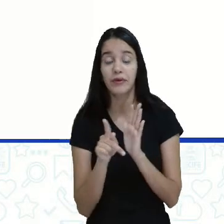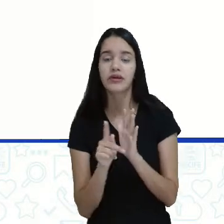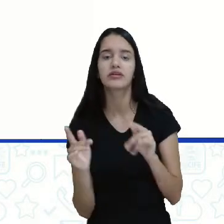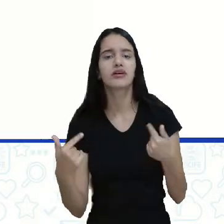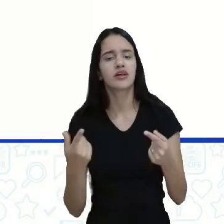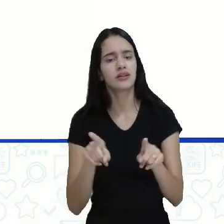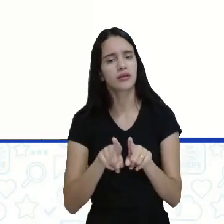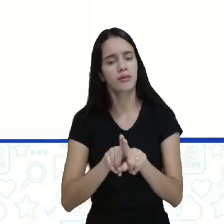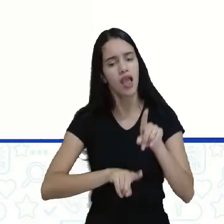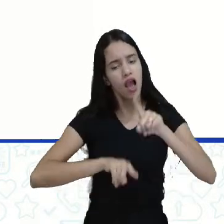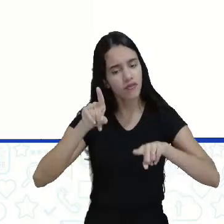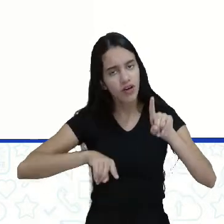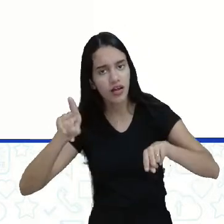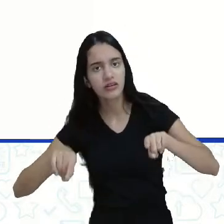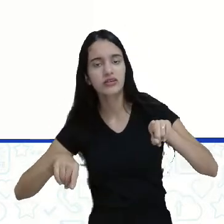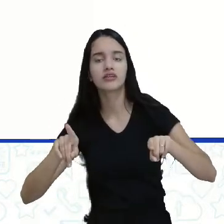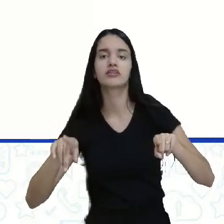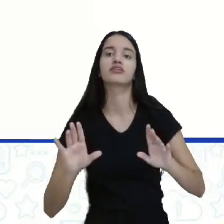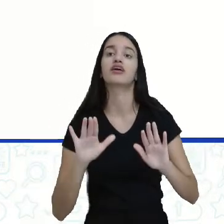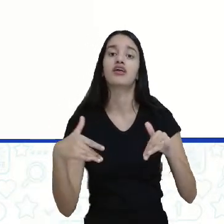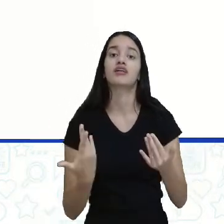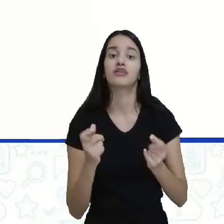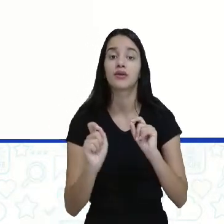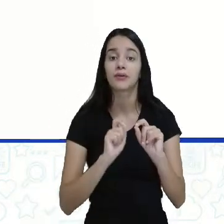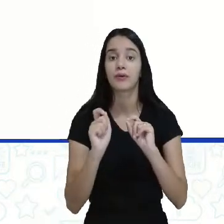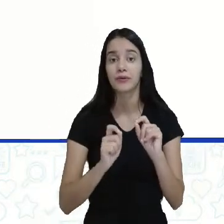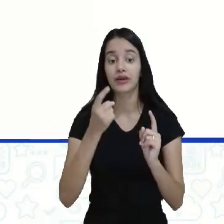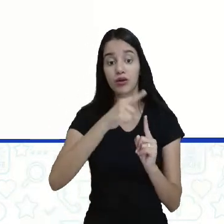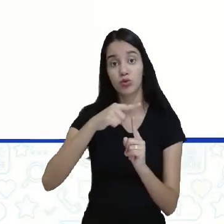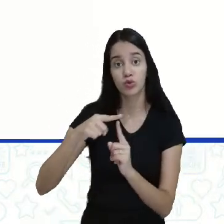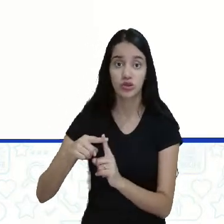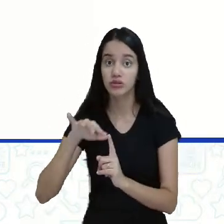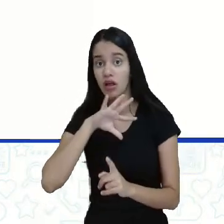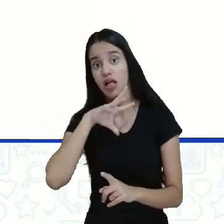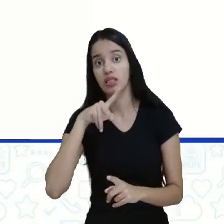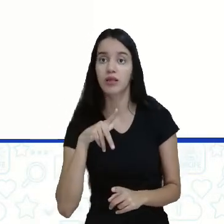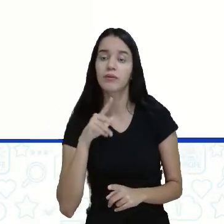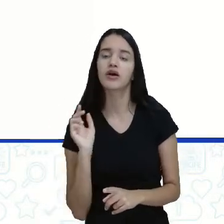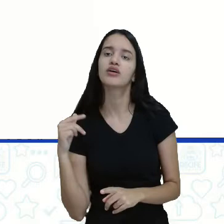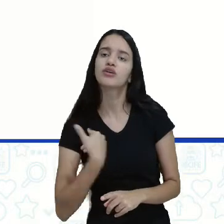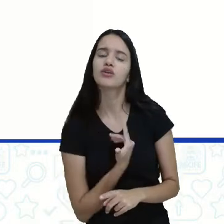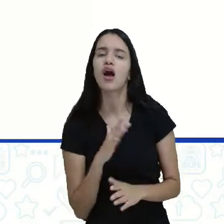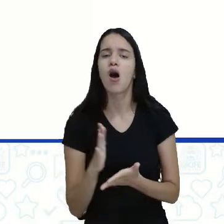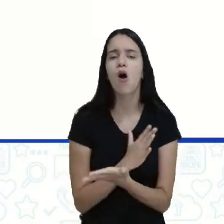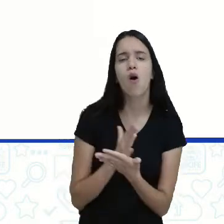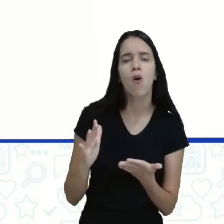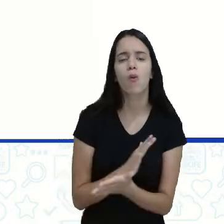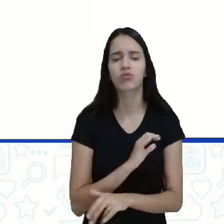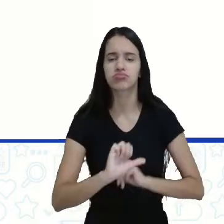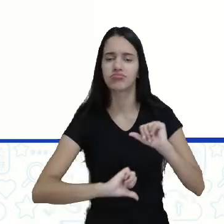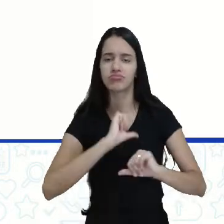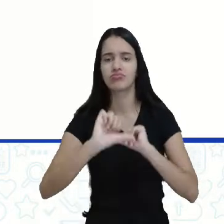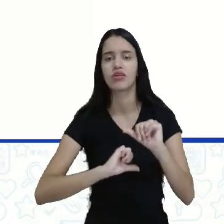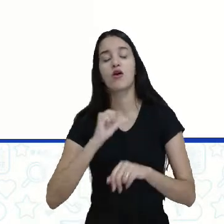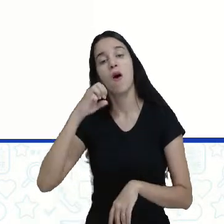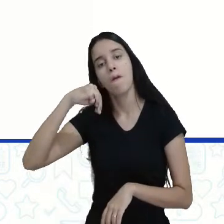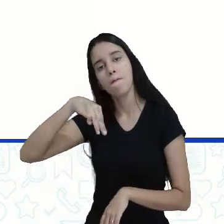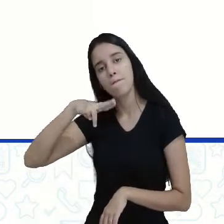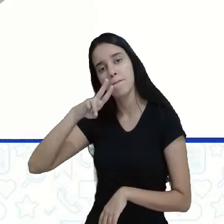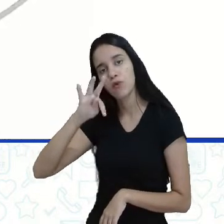introduz a variação entre indivíduos e, então, entre as espécies. Nós chamamos algumas dessas mudanças de